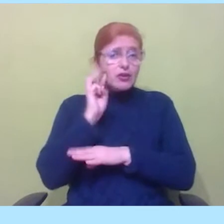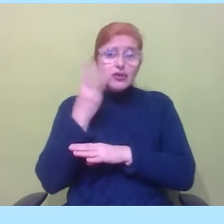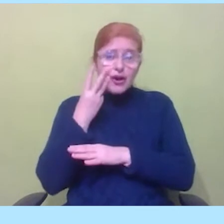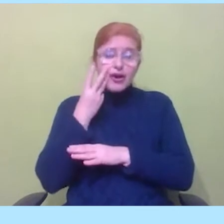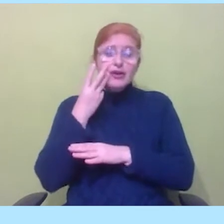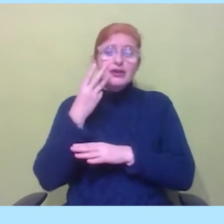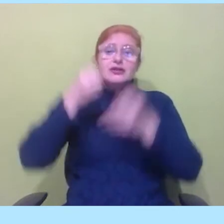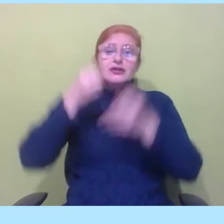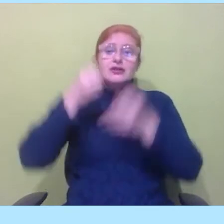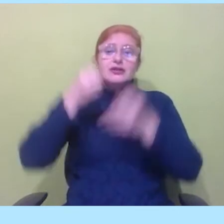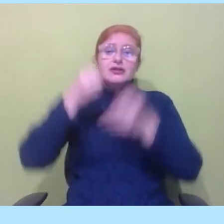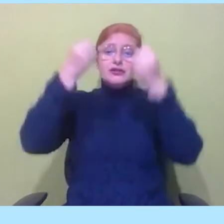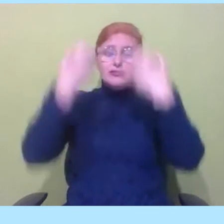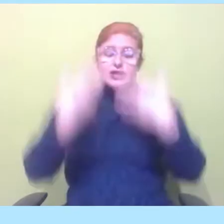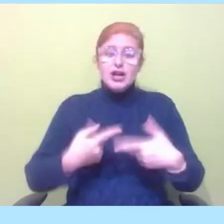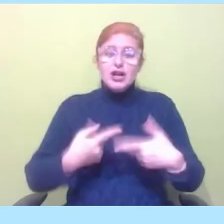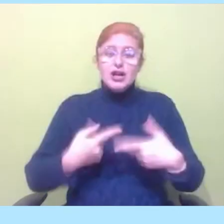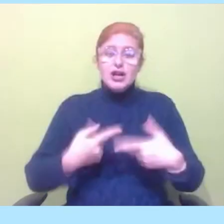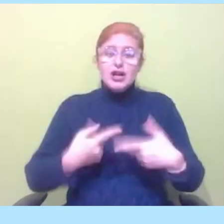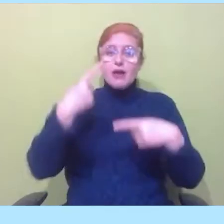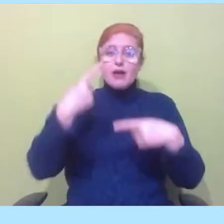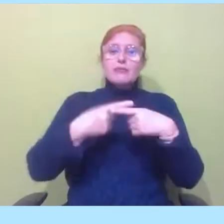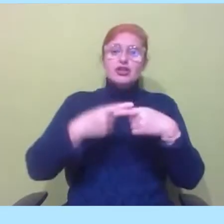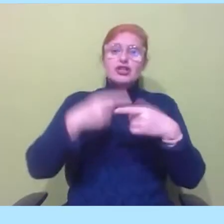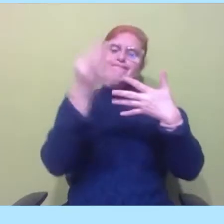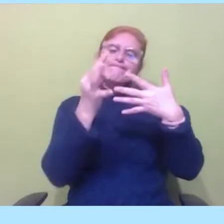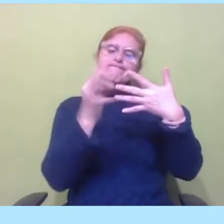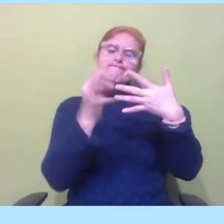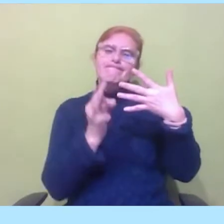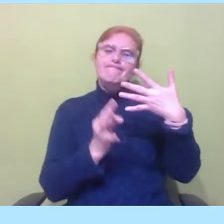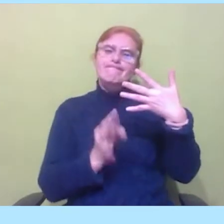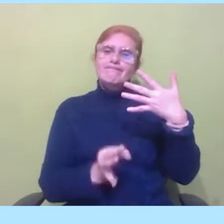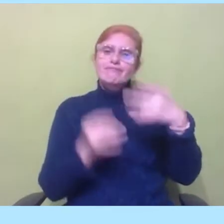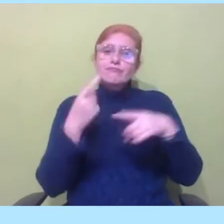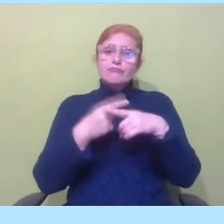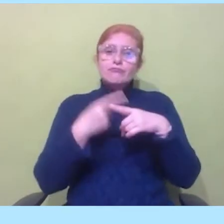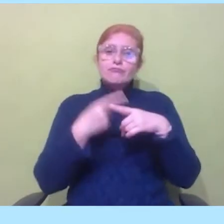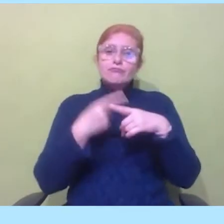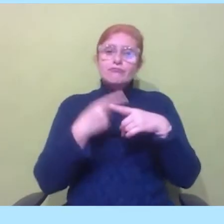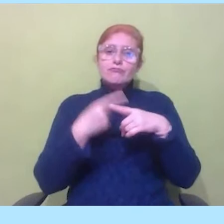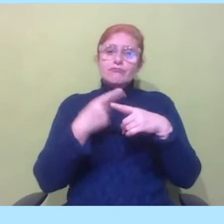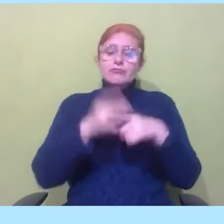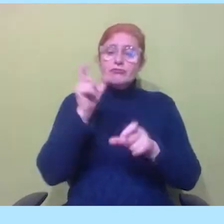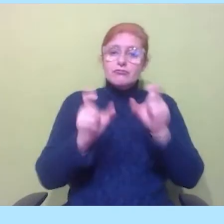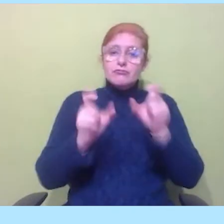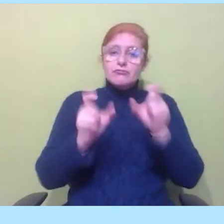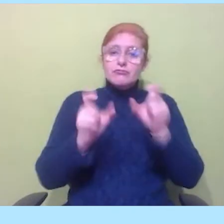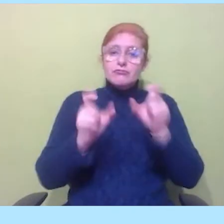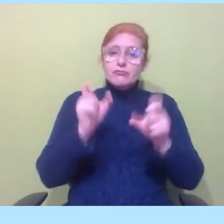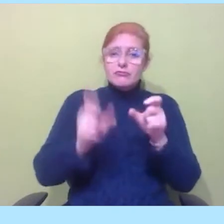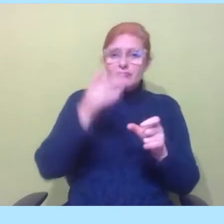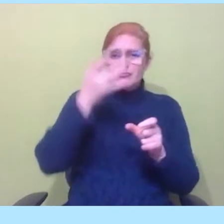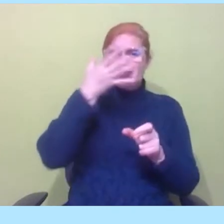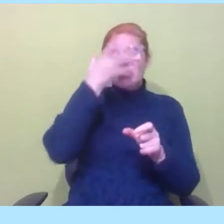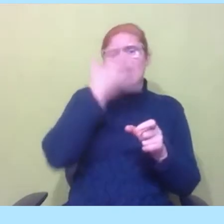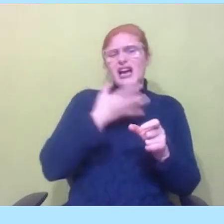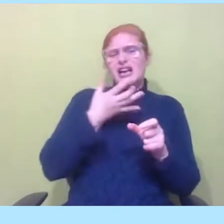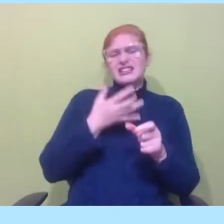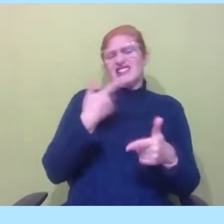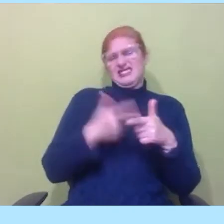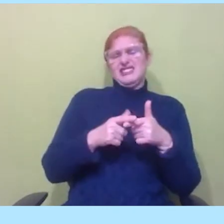disso e disso. E mostrar como é, porque as pessoas acham que não tem nada a ter. Ninguém vai querer saber da minha vida, né? Não tem problema